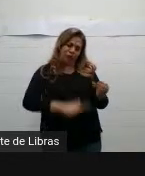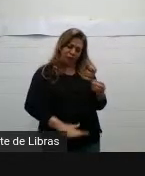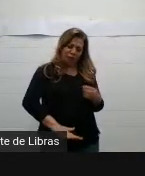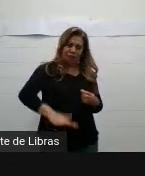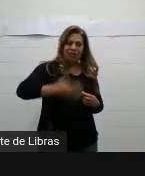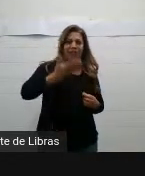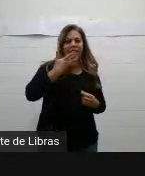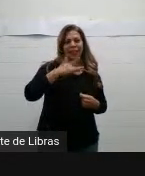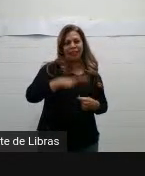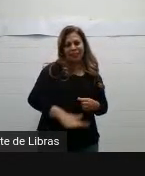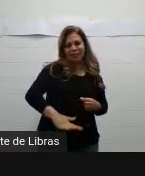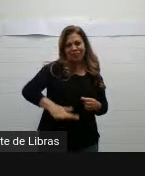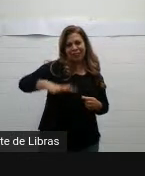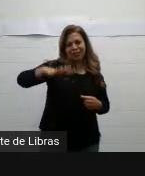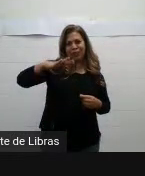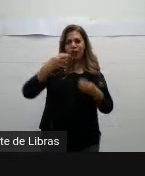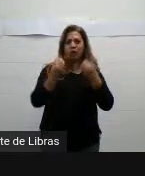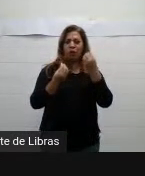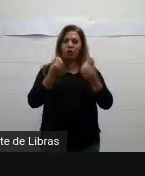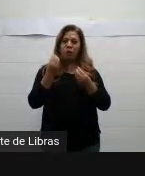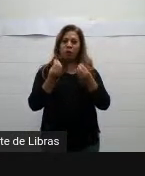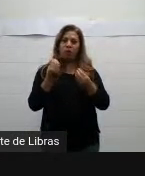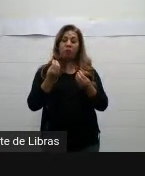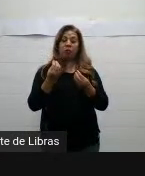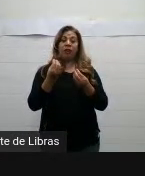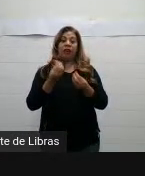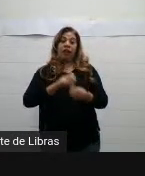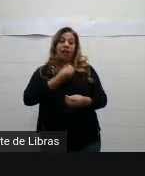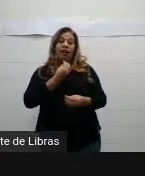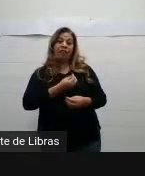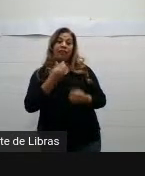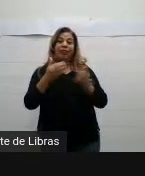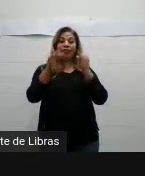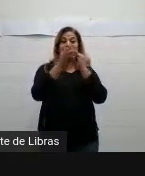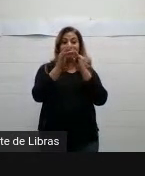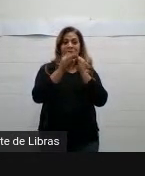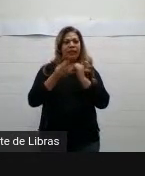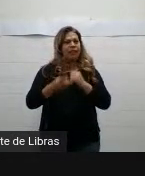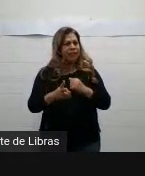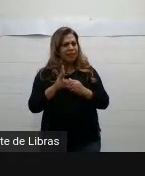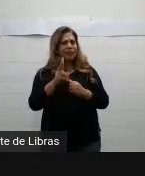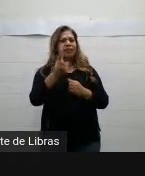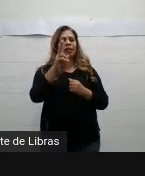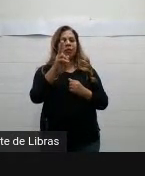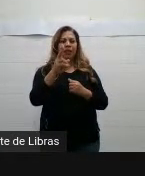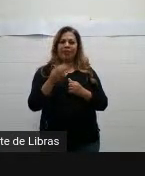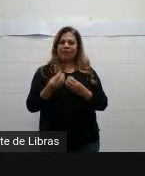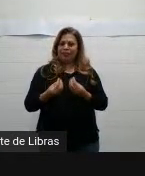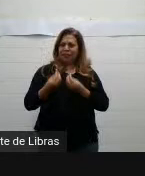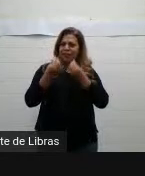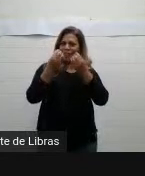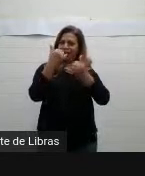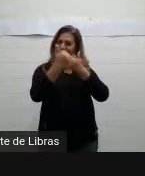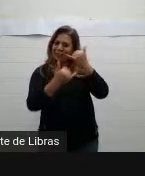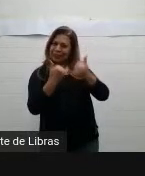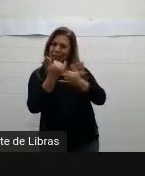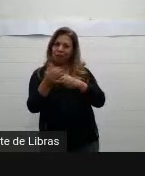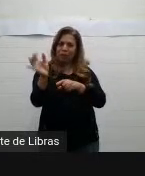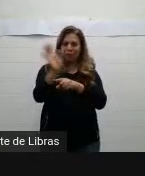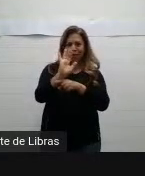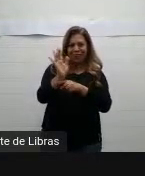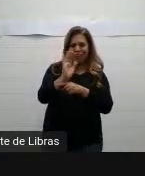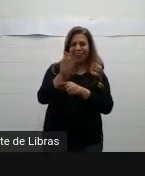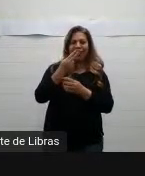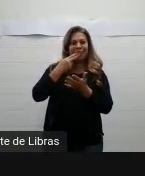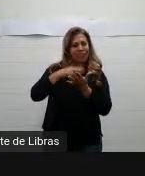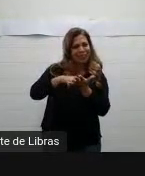falar sobre como é a realidade aqui no Instituto. Mas a gente sempre trazia uma dinâmica, um filme, uma carta para